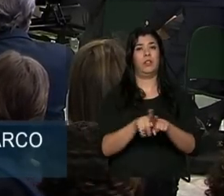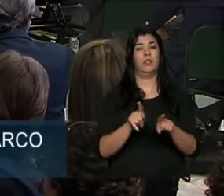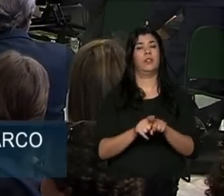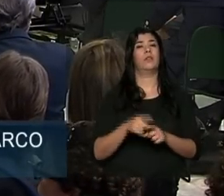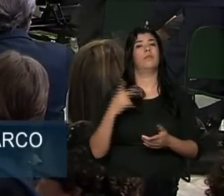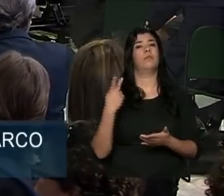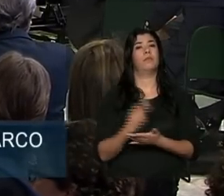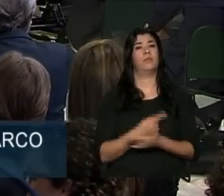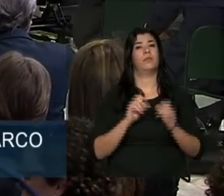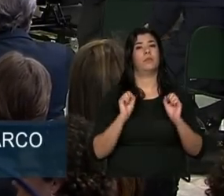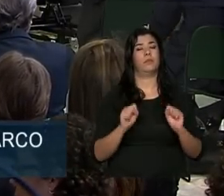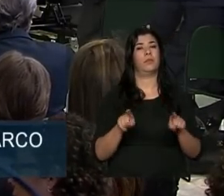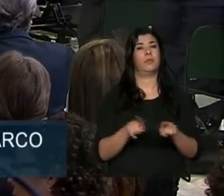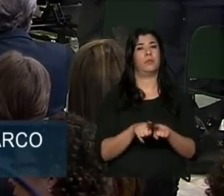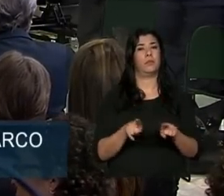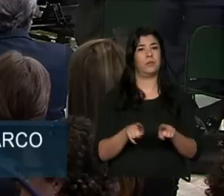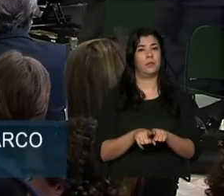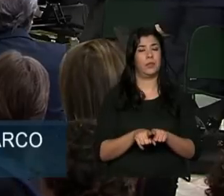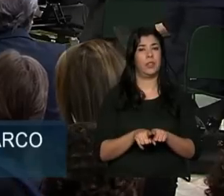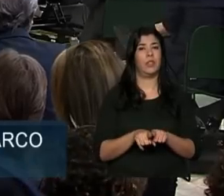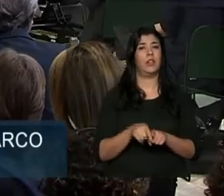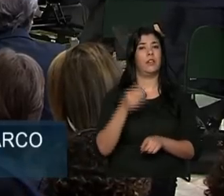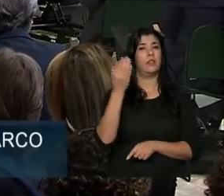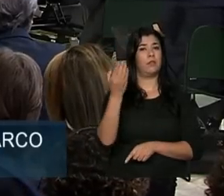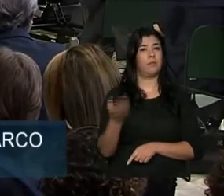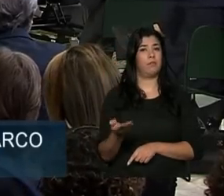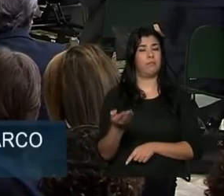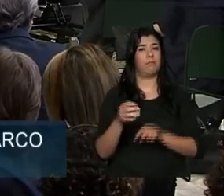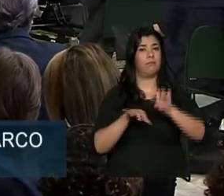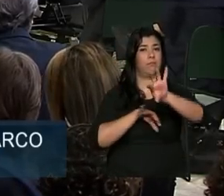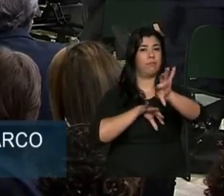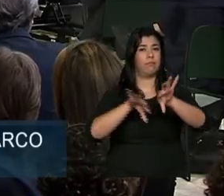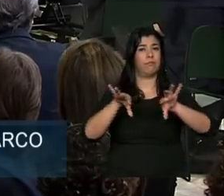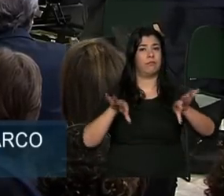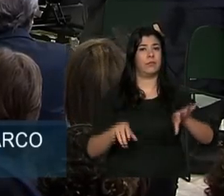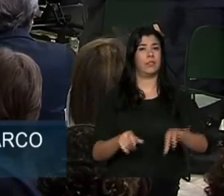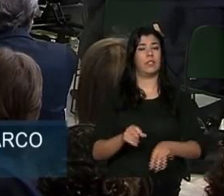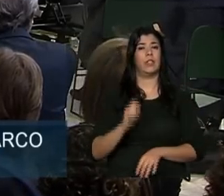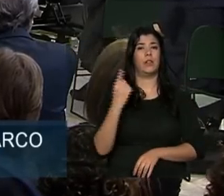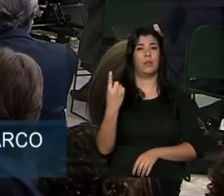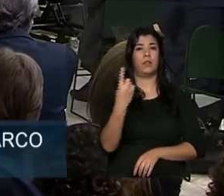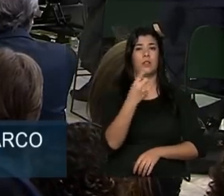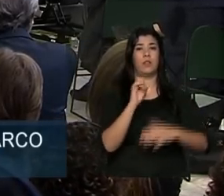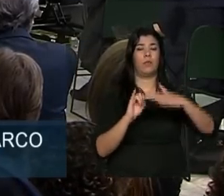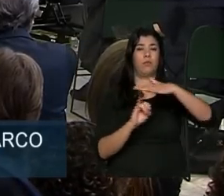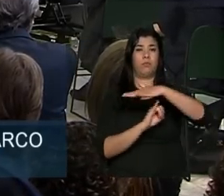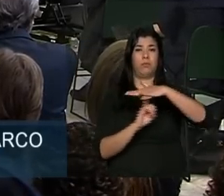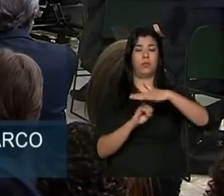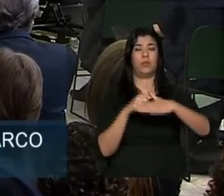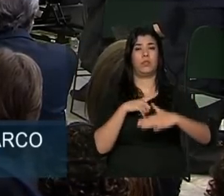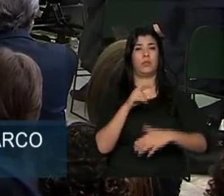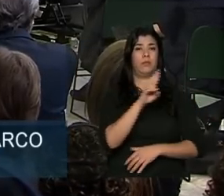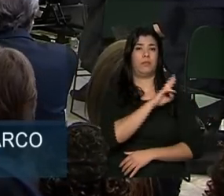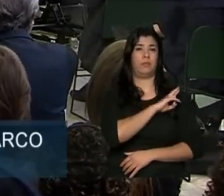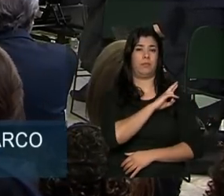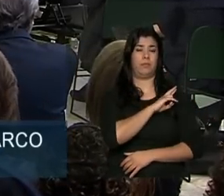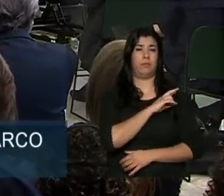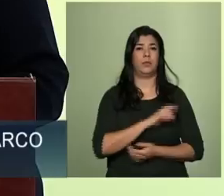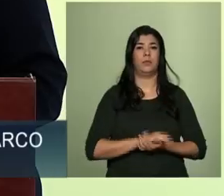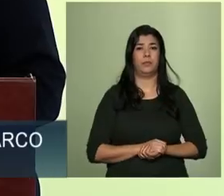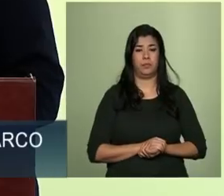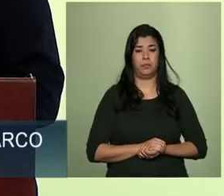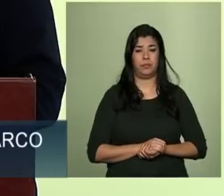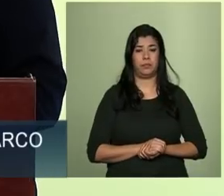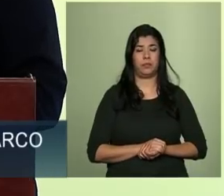fato, lidar com isso que está nessa figurinha, separando os papéis institucionais. Aqui, na parte verde, tem todo